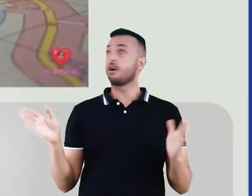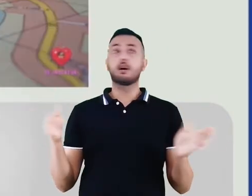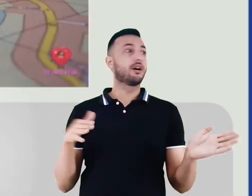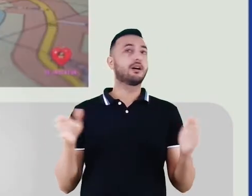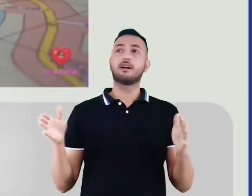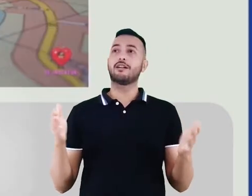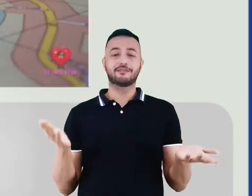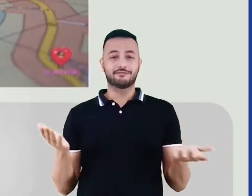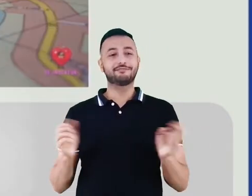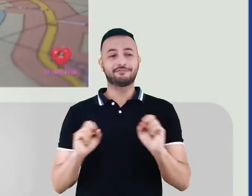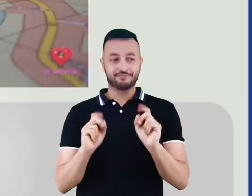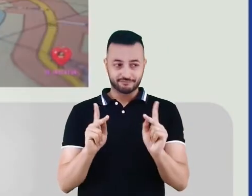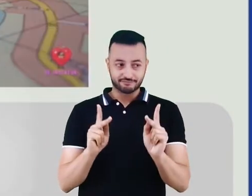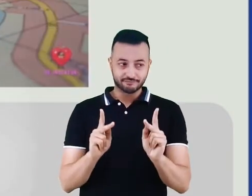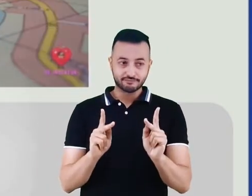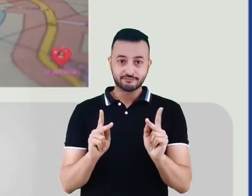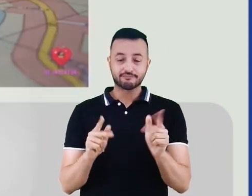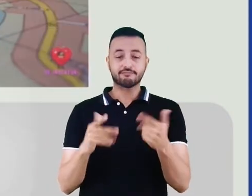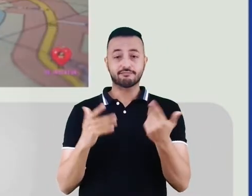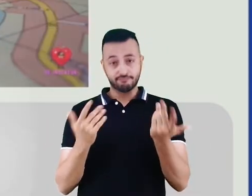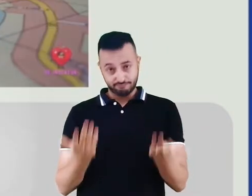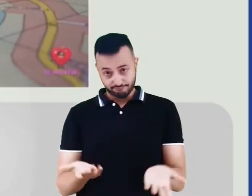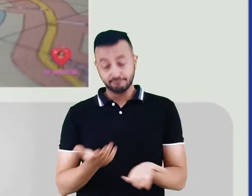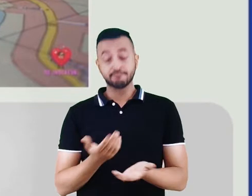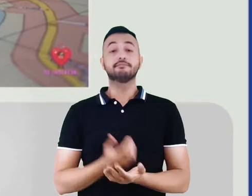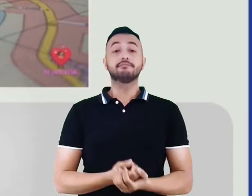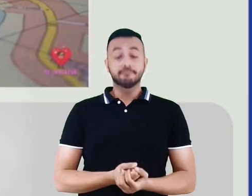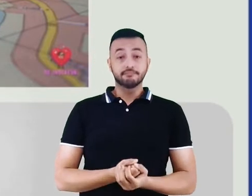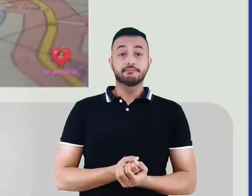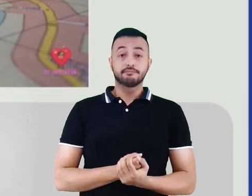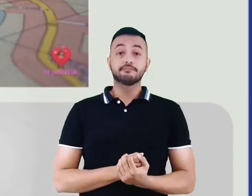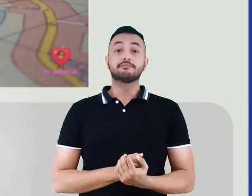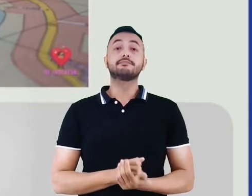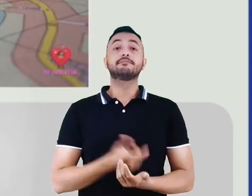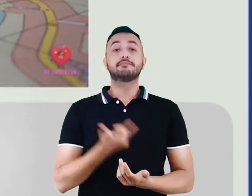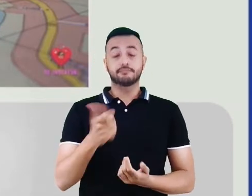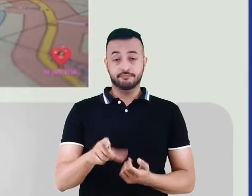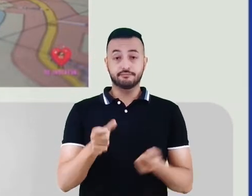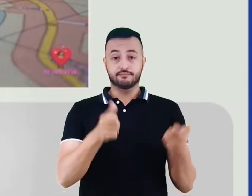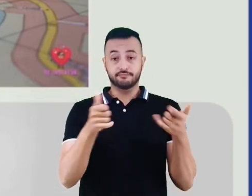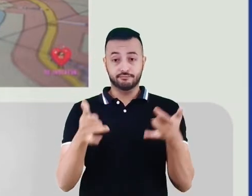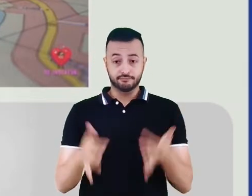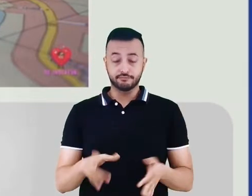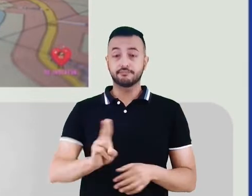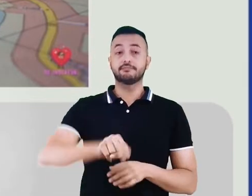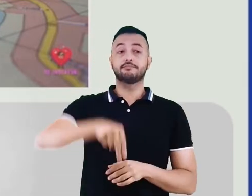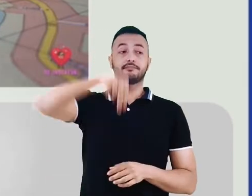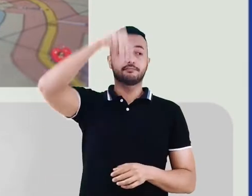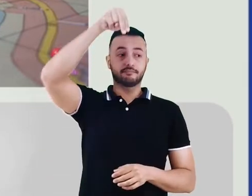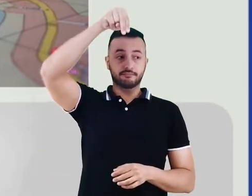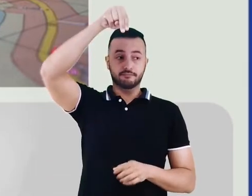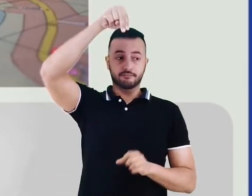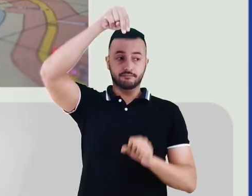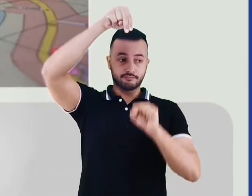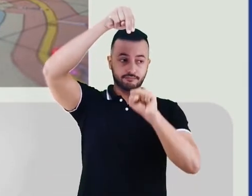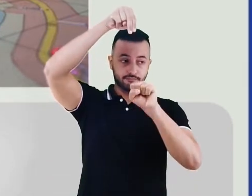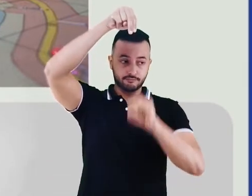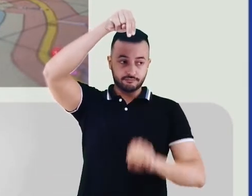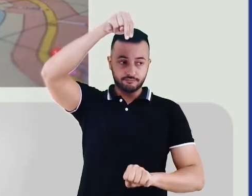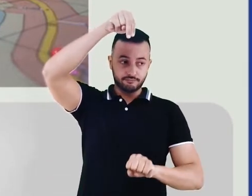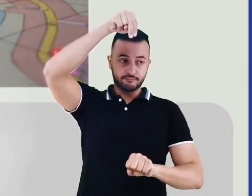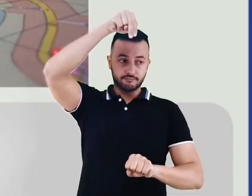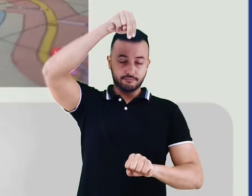oeste, ok? Então, os pontos cardeais, eles são, repetindo, norte,